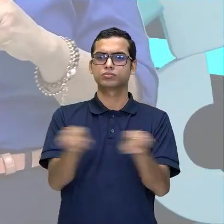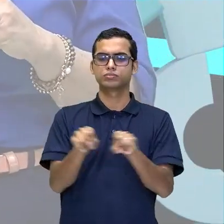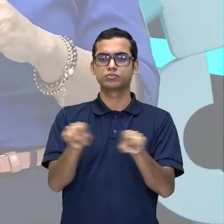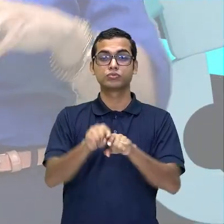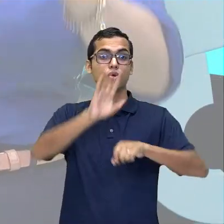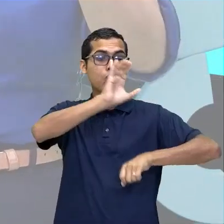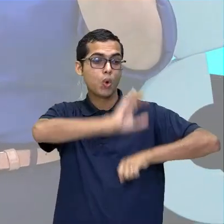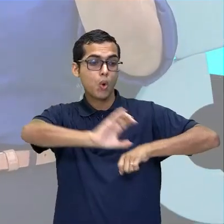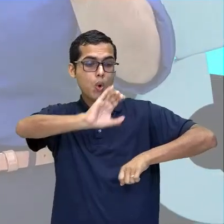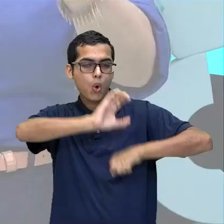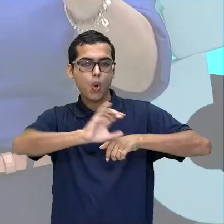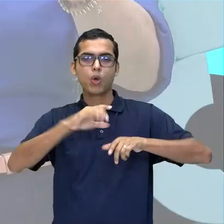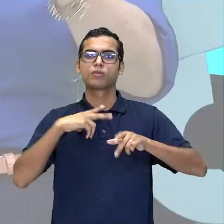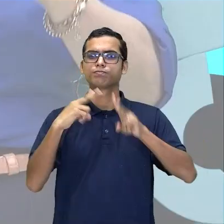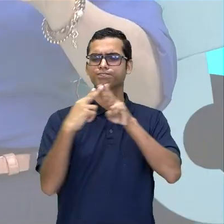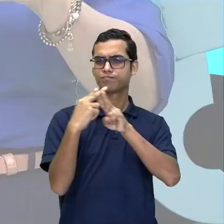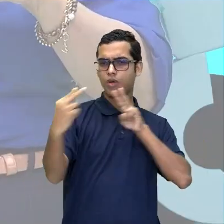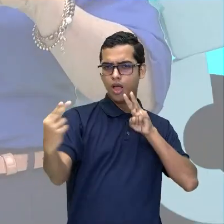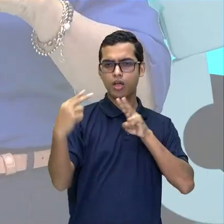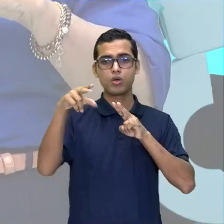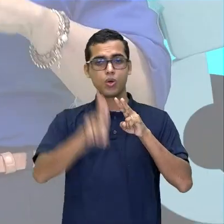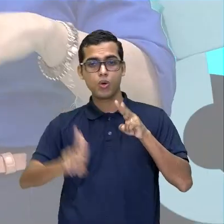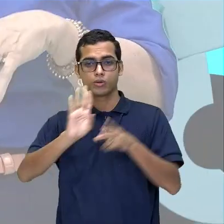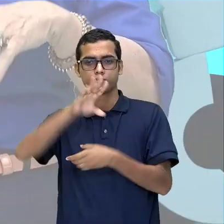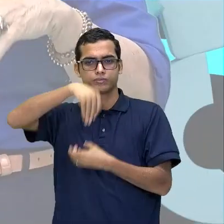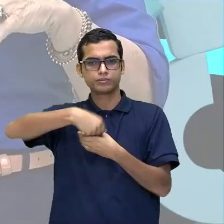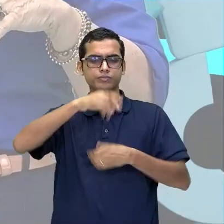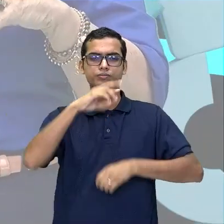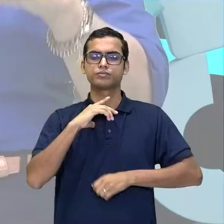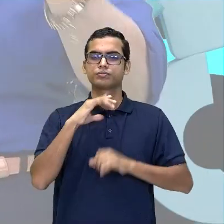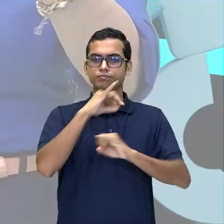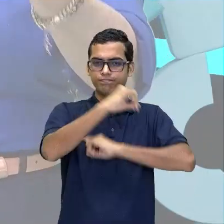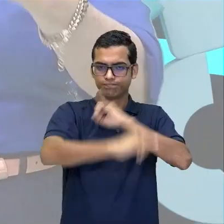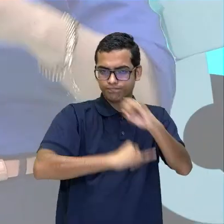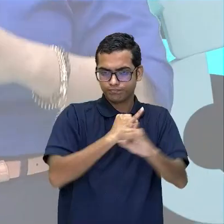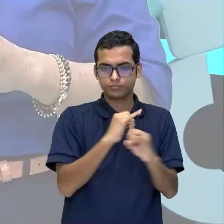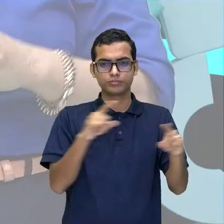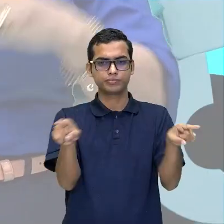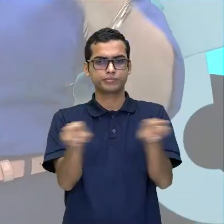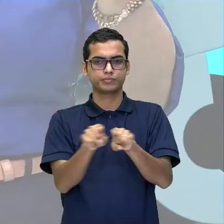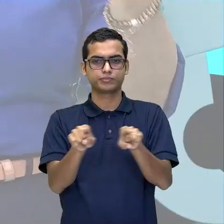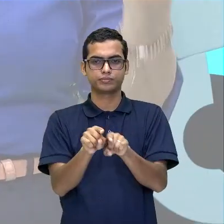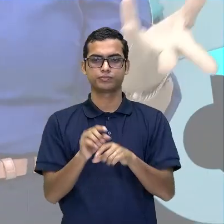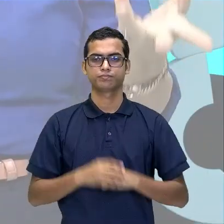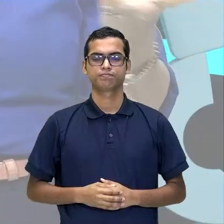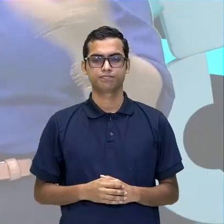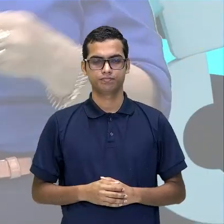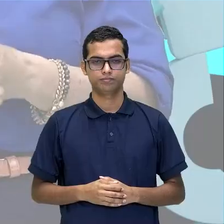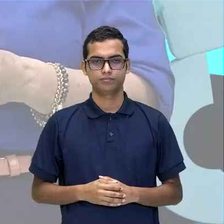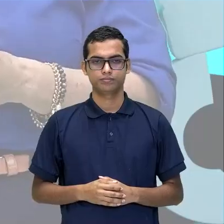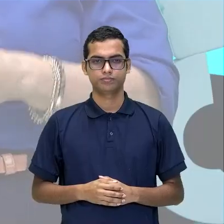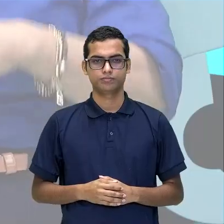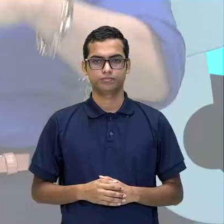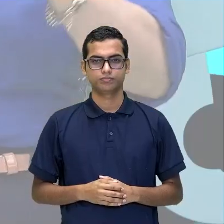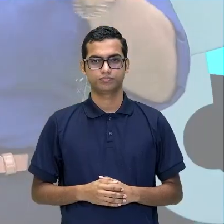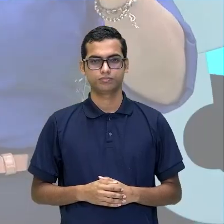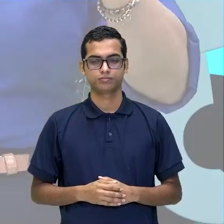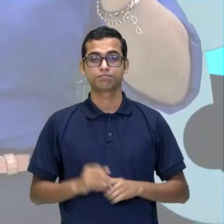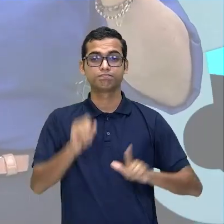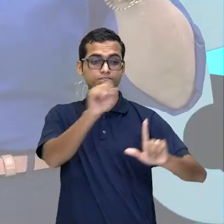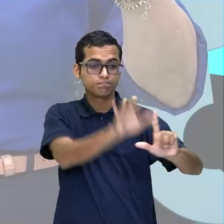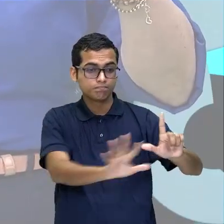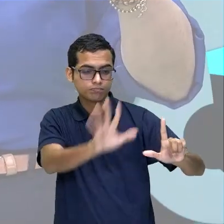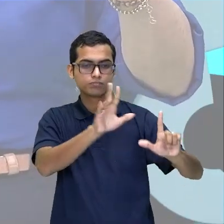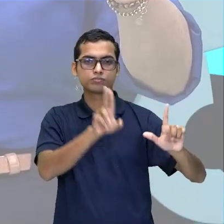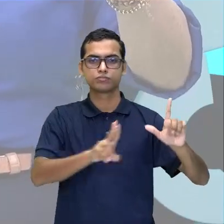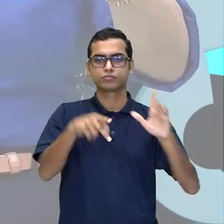pela internet. E nesses ambientes, né, esse ambiente hipermediático de aprendizagem